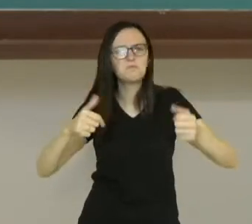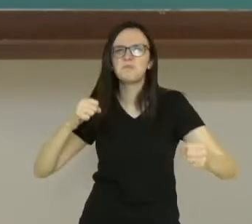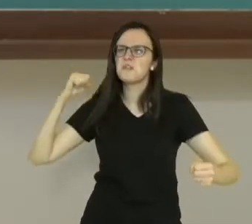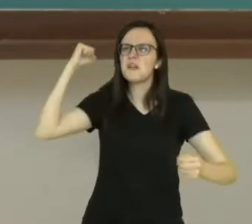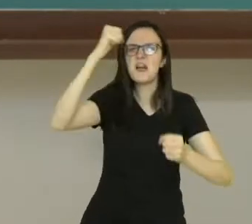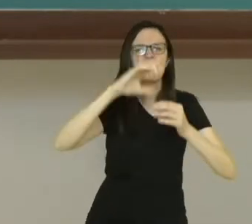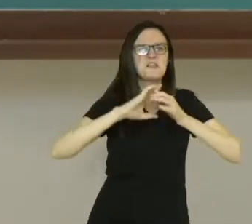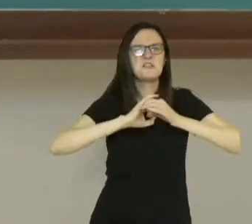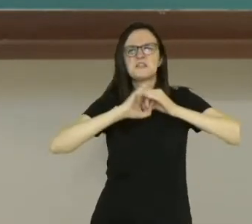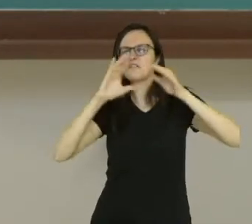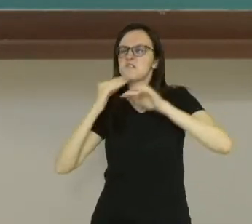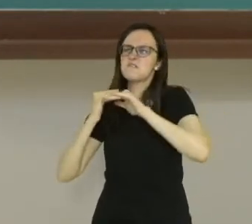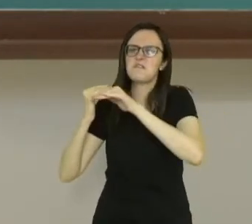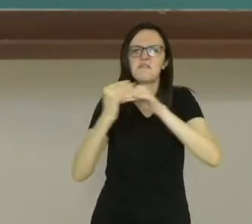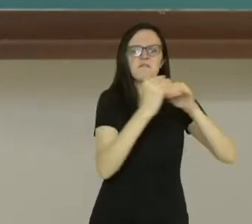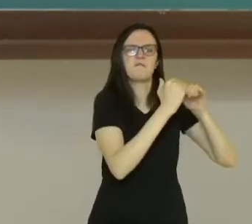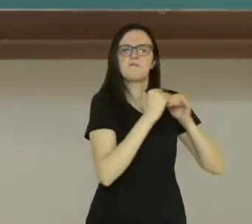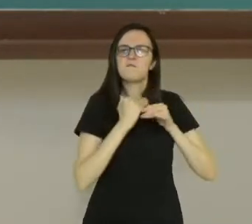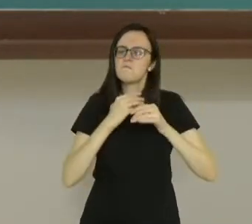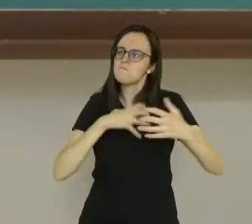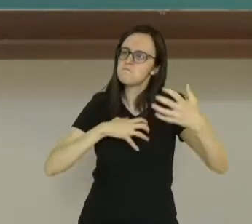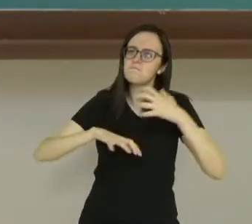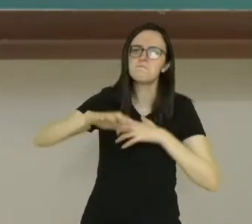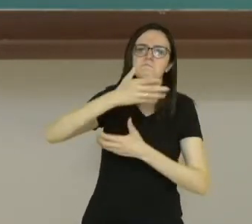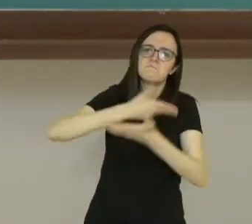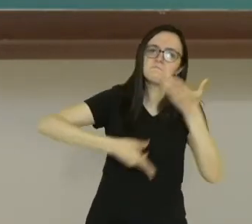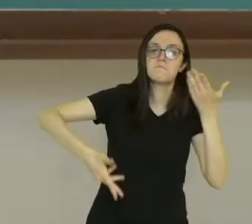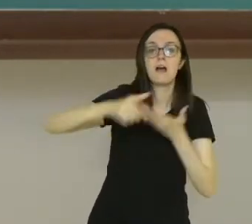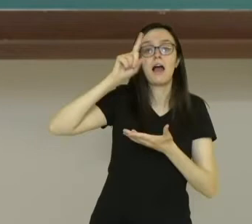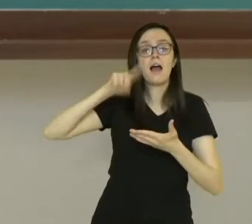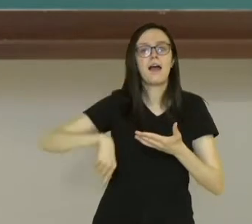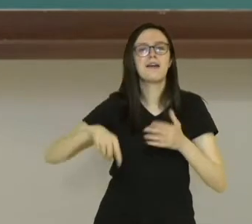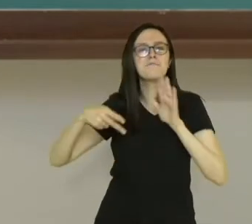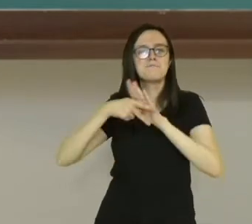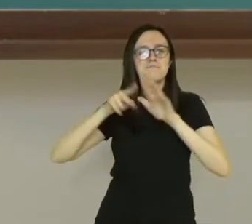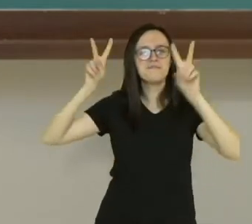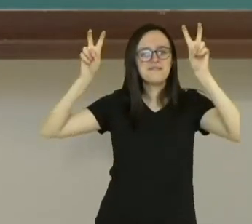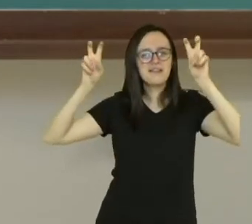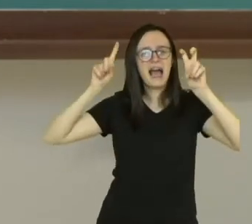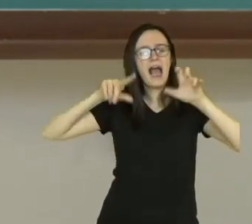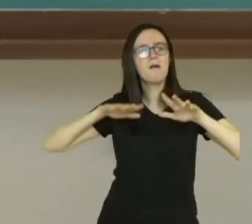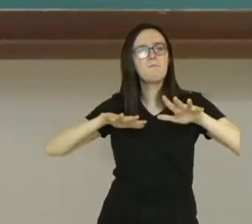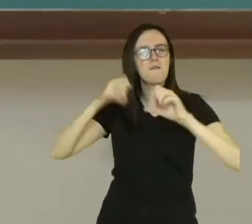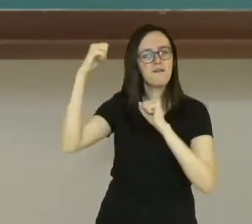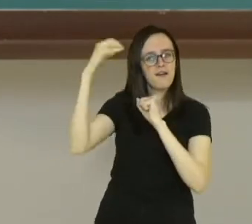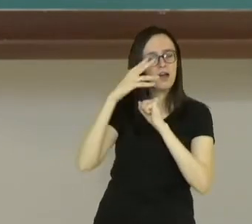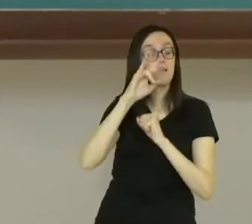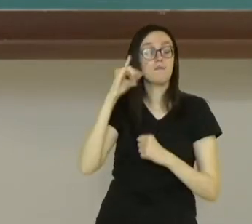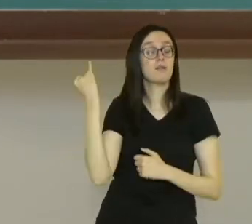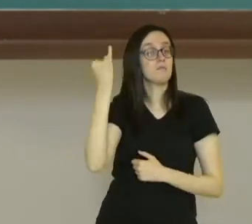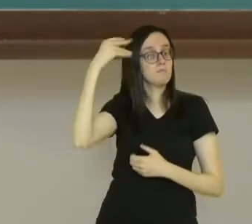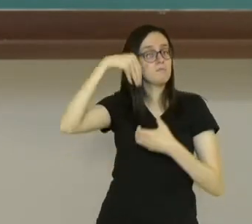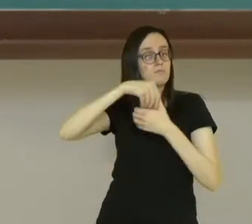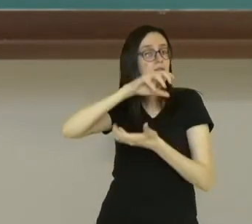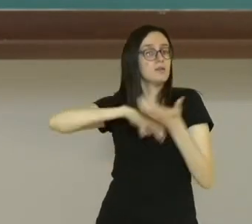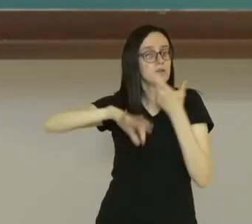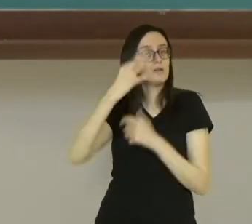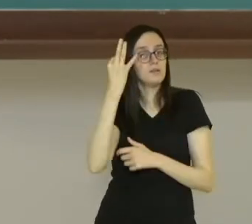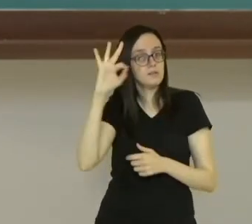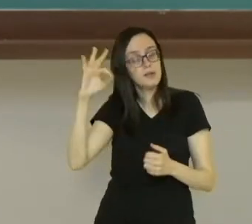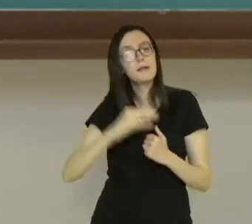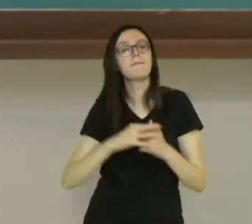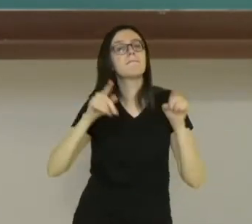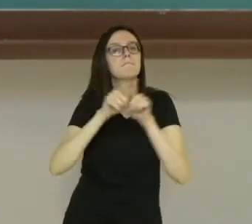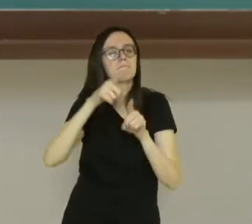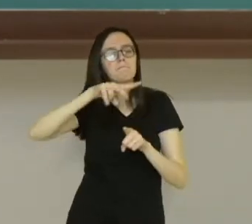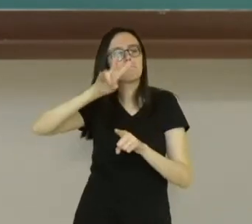liberdade, igualdade, fraternidade. São as ideias do movimento iluminista, que vai ser muito importante dentro da Revolução Francesa, e eles